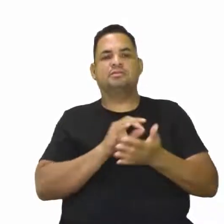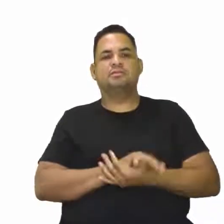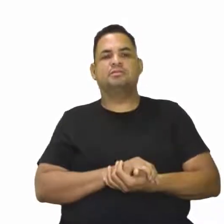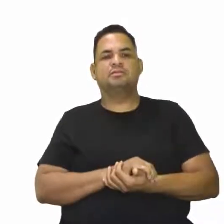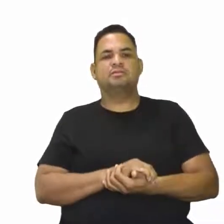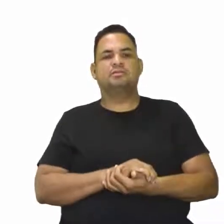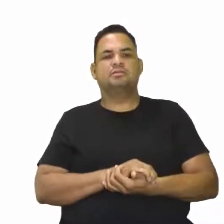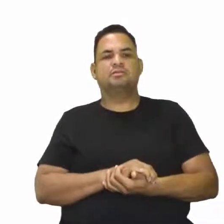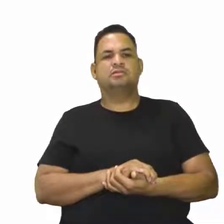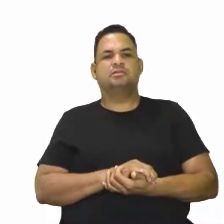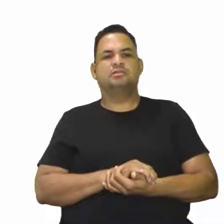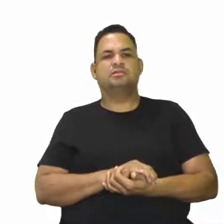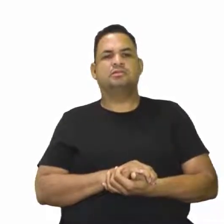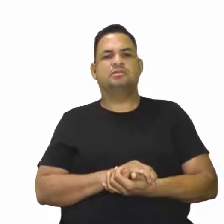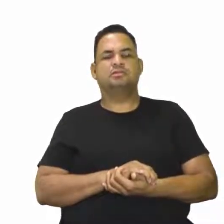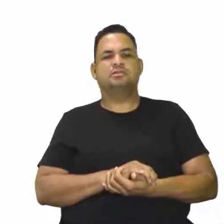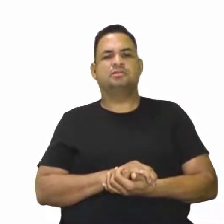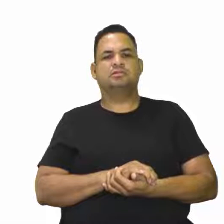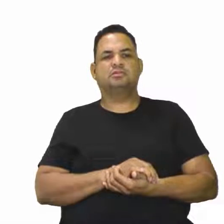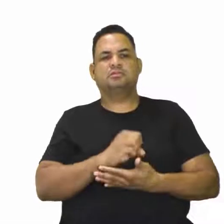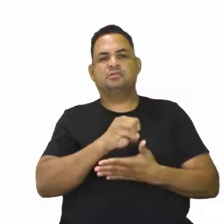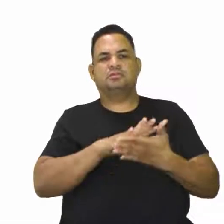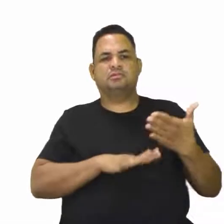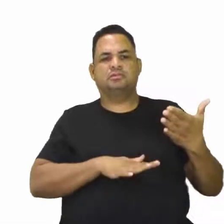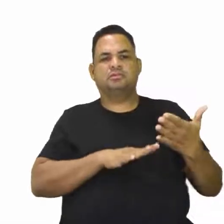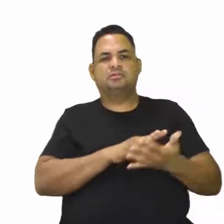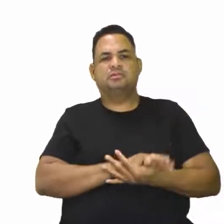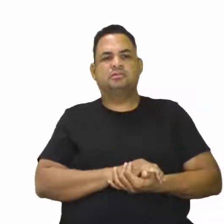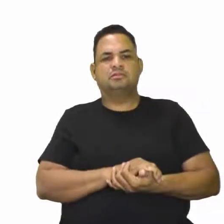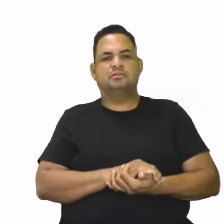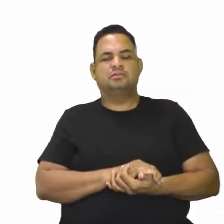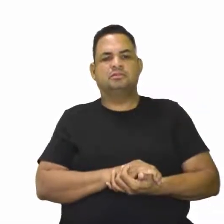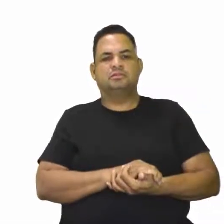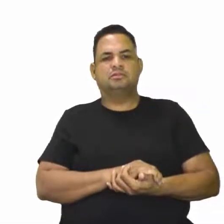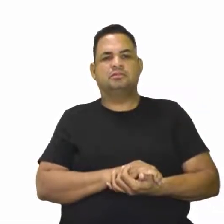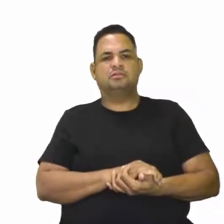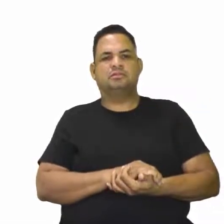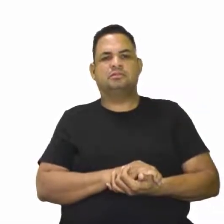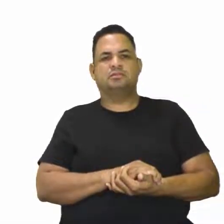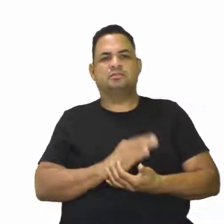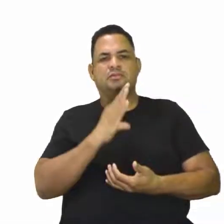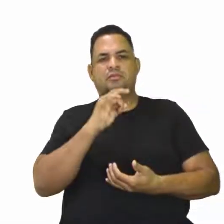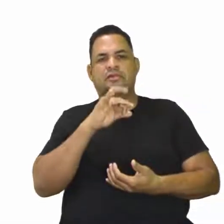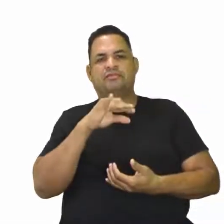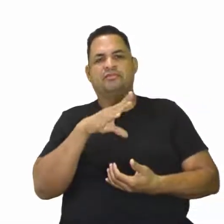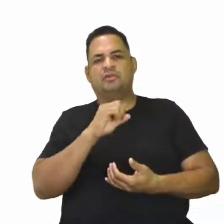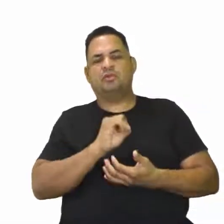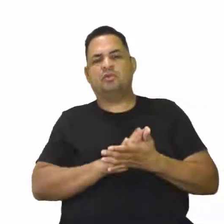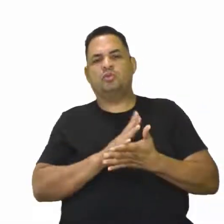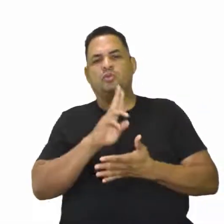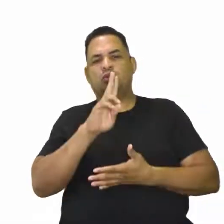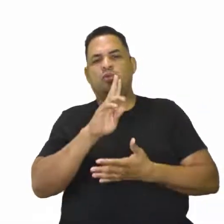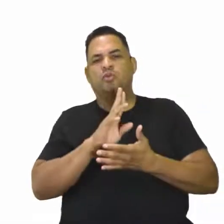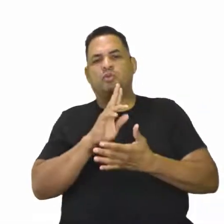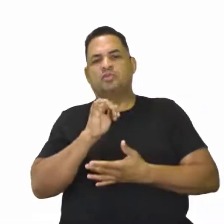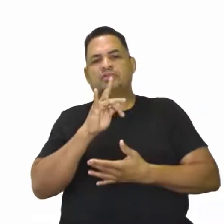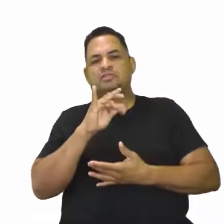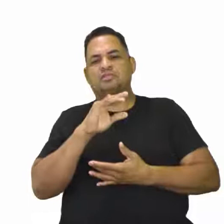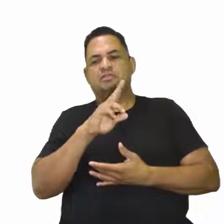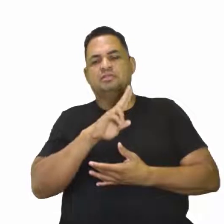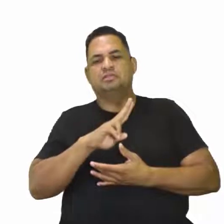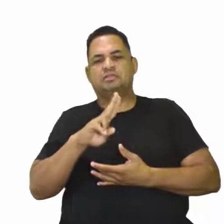Enem. Essa questão é da Copevel, da Universidade Federal do